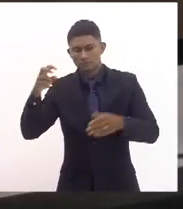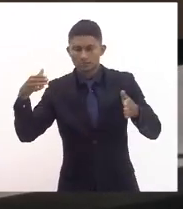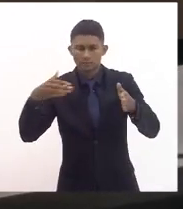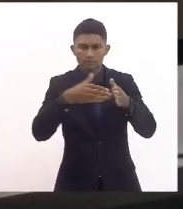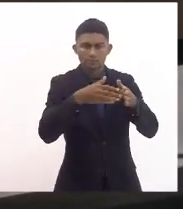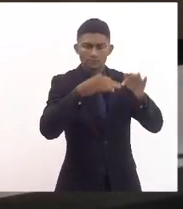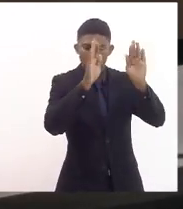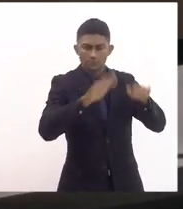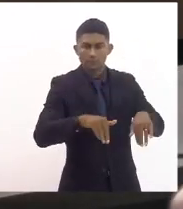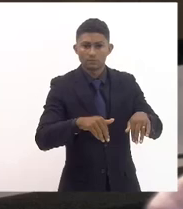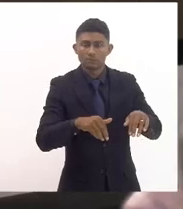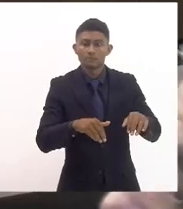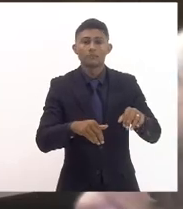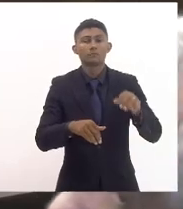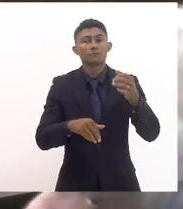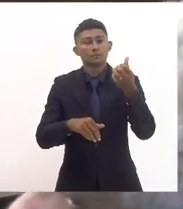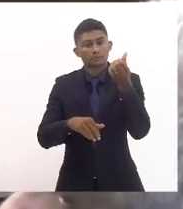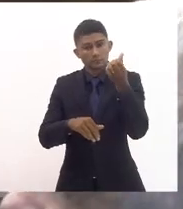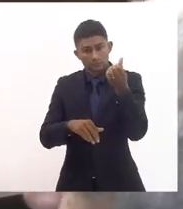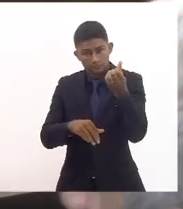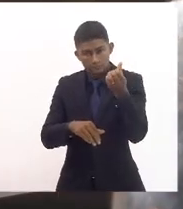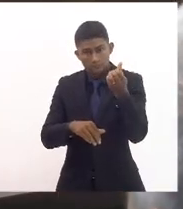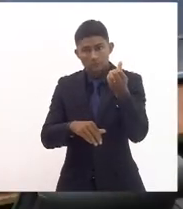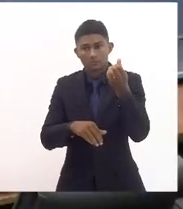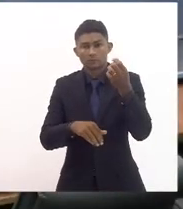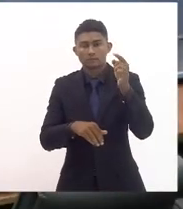encerrou-se às 18:40